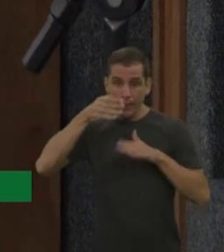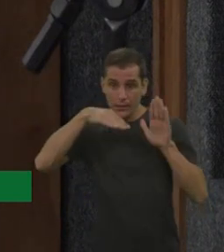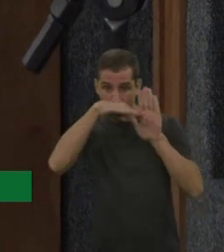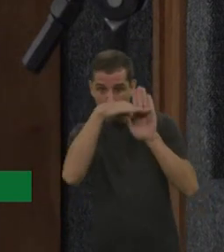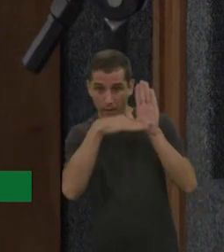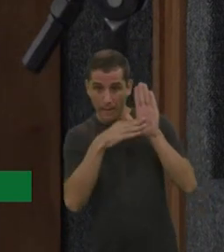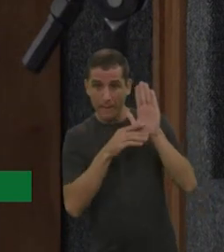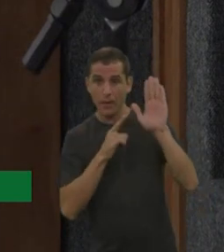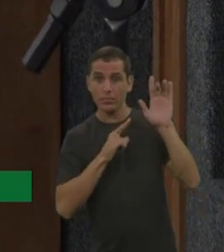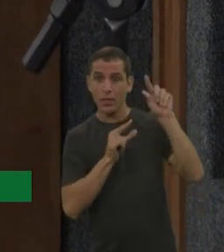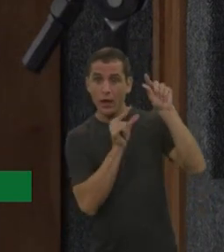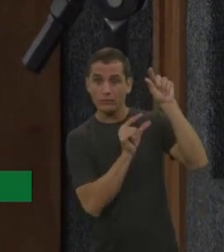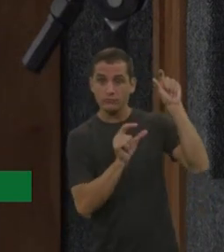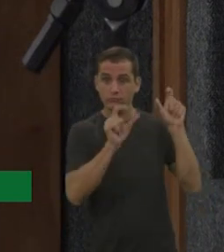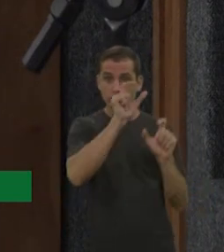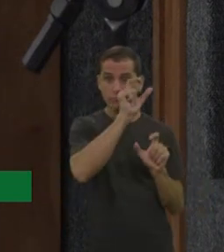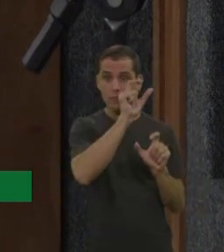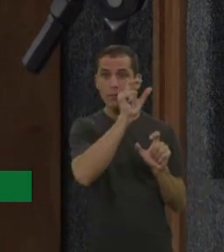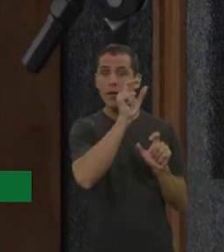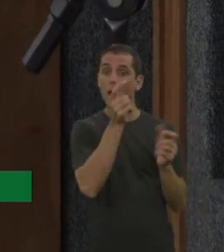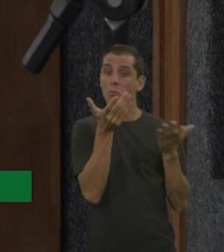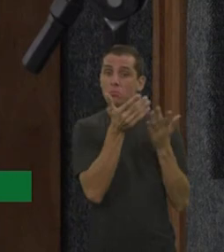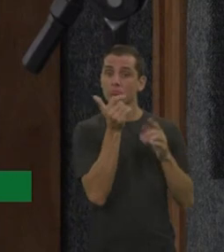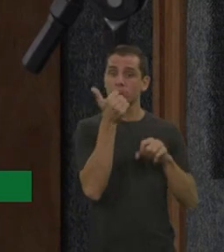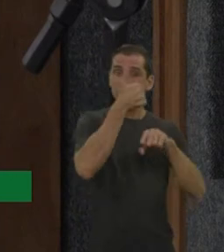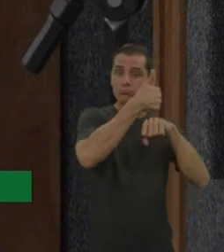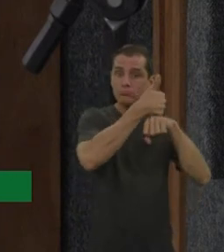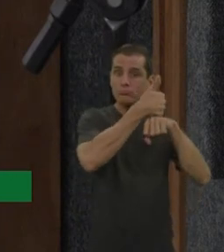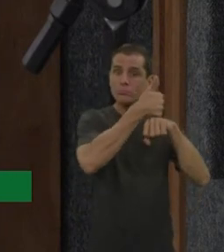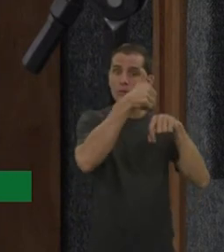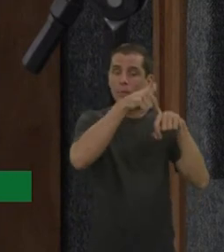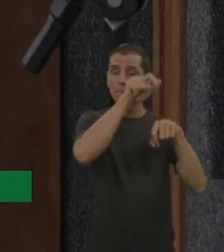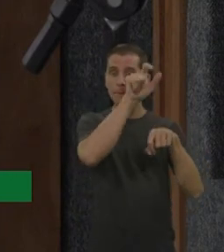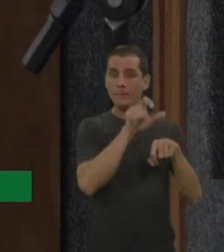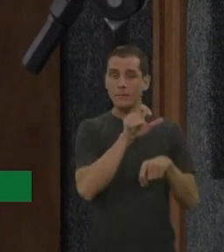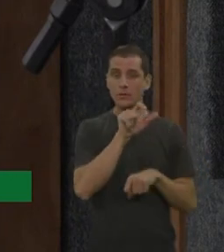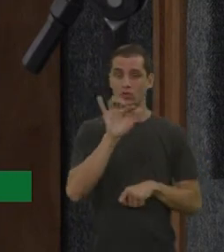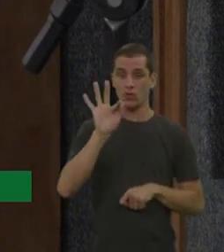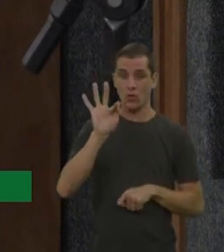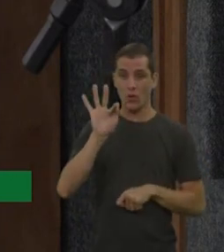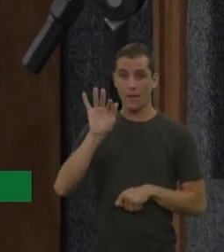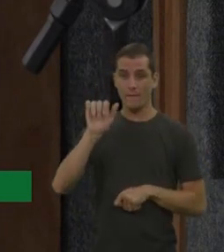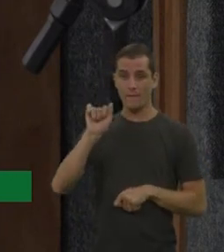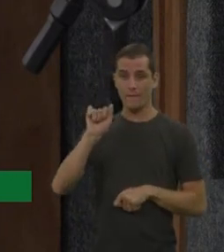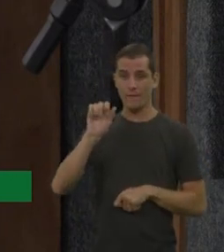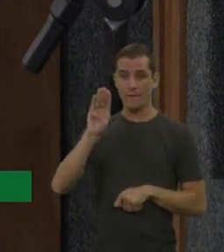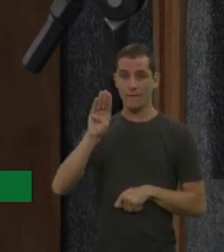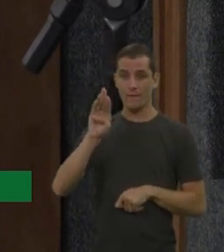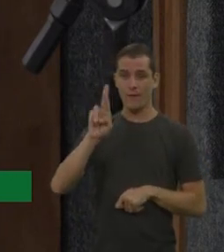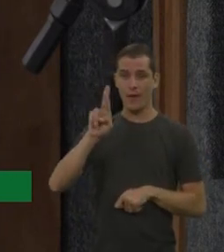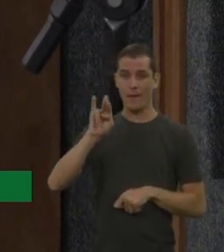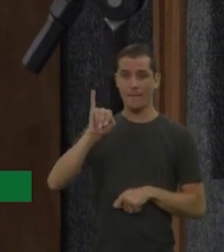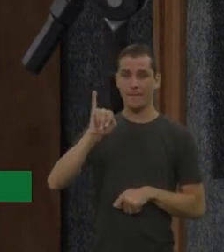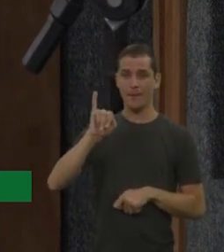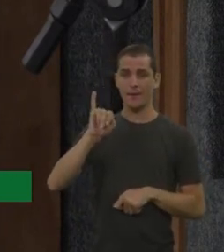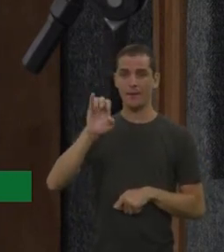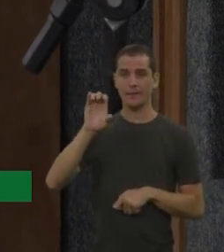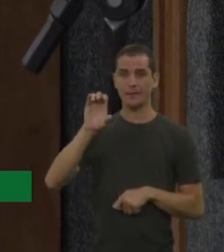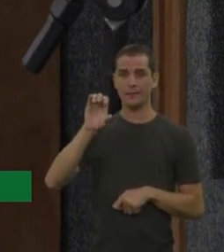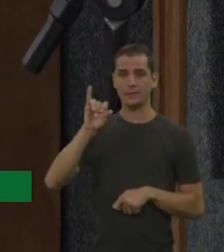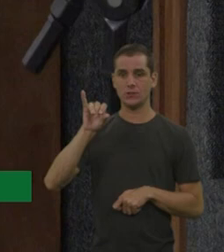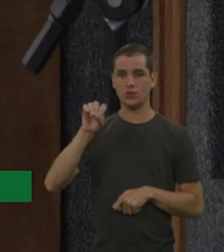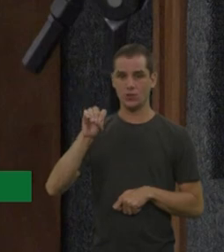aguardando o doutor Fabrício Lando conectar-se aqui com a gente. Ele irá